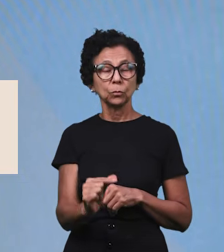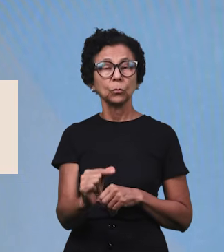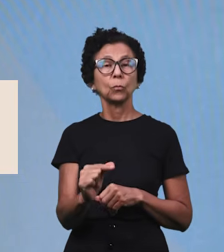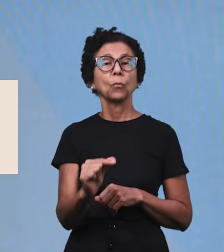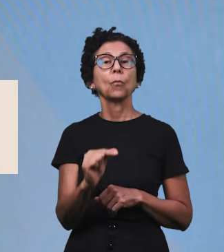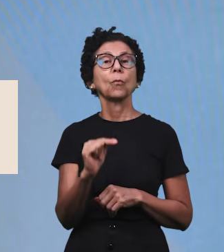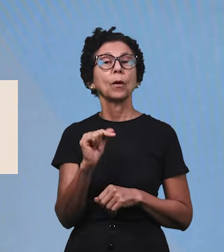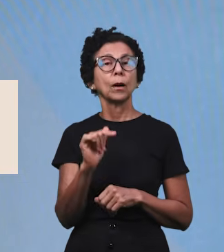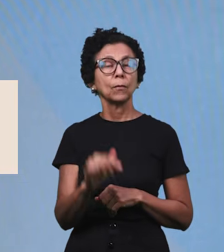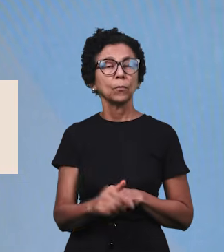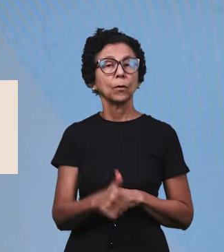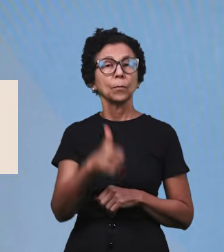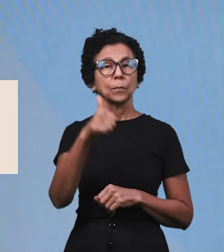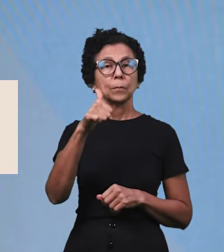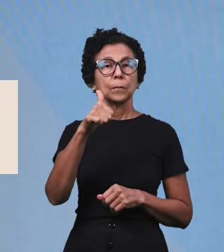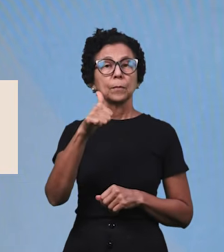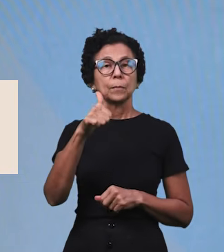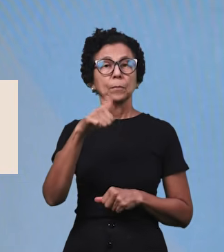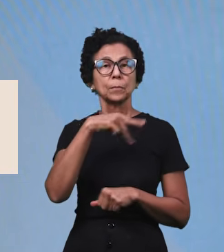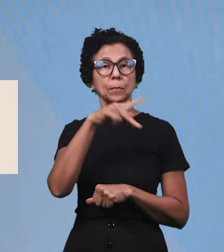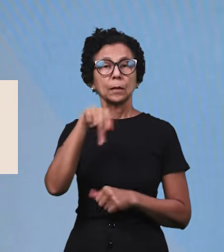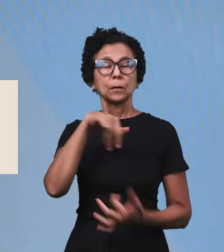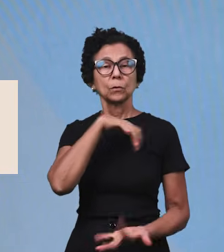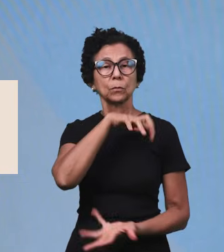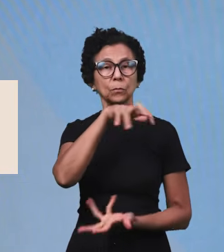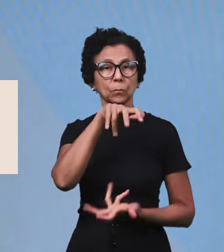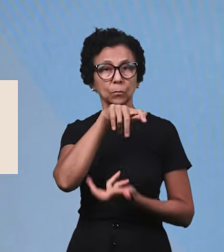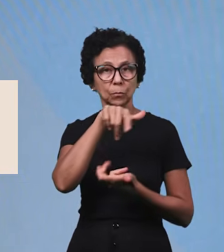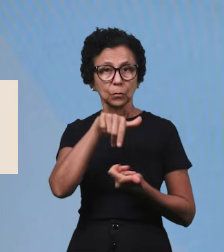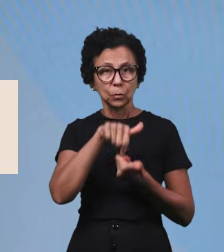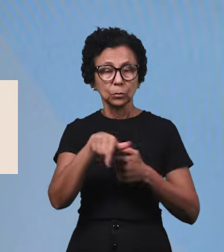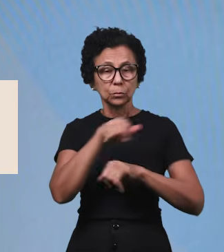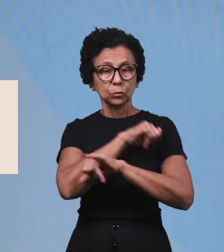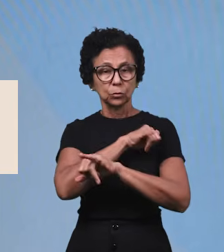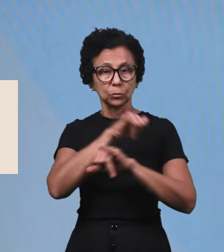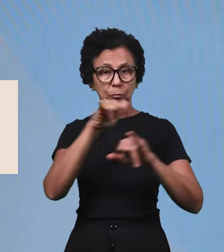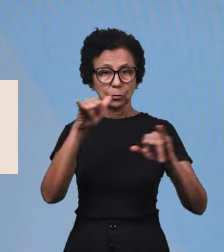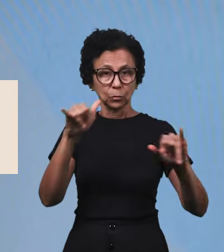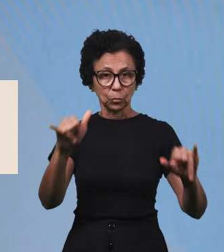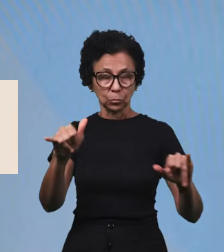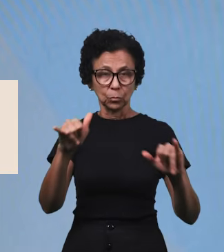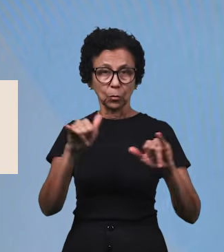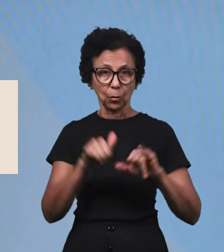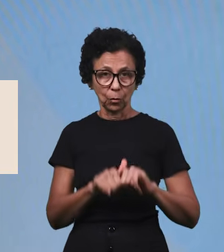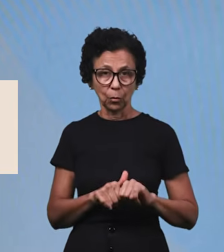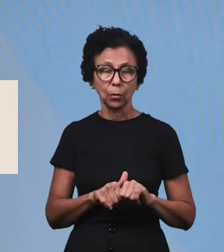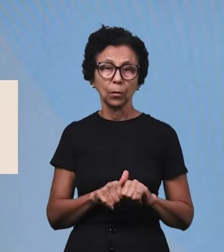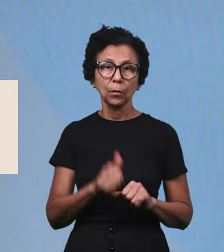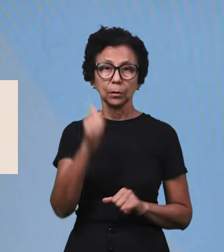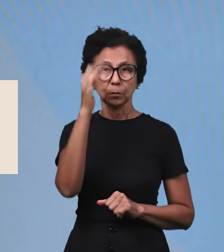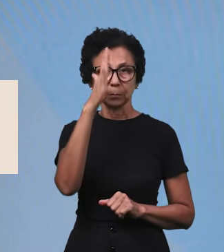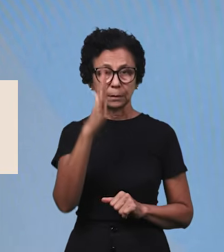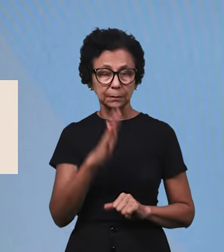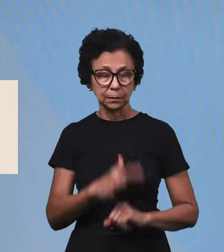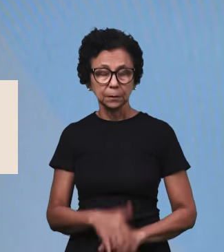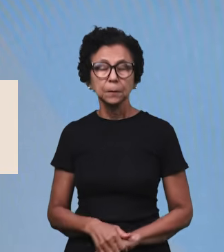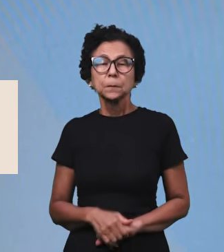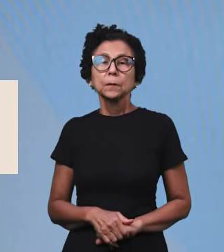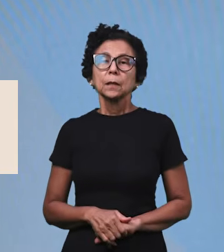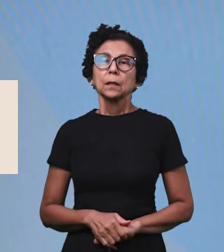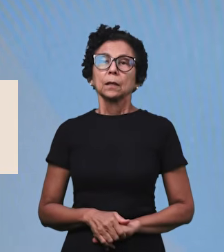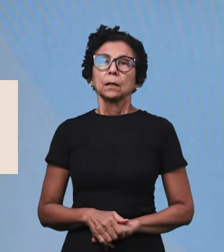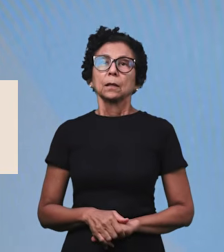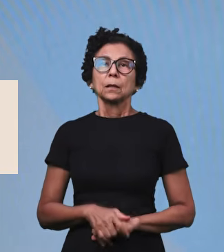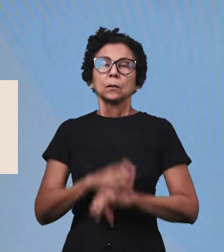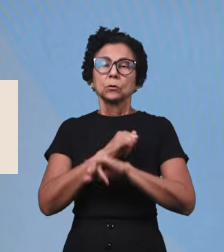política pública com esse medicamento liberado pelas farmácias estaduais cidadãs, porque ele tem precinho um pouquinho alto, né,